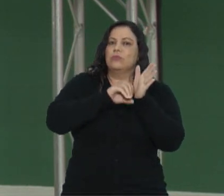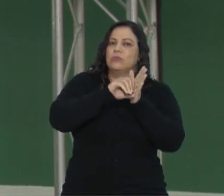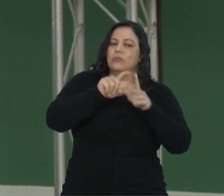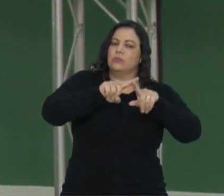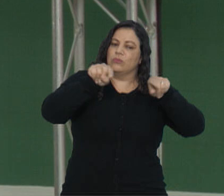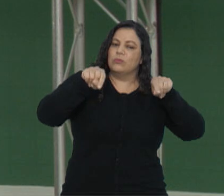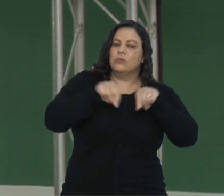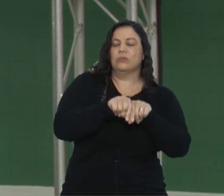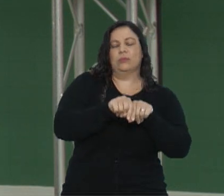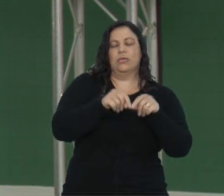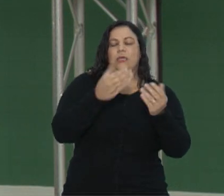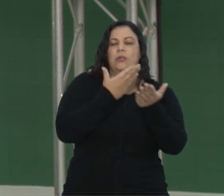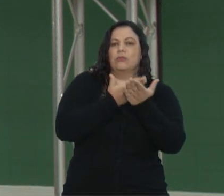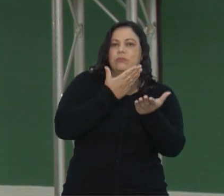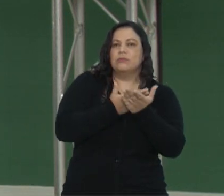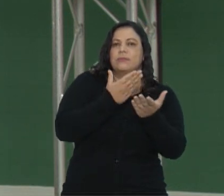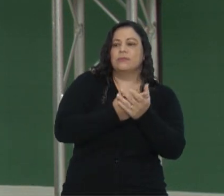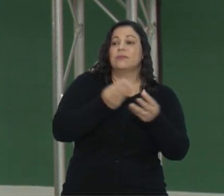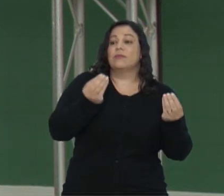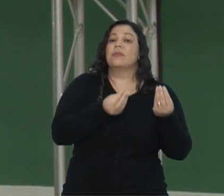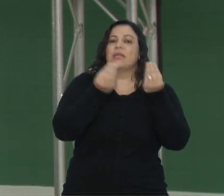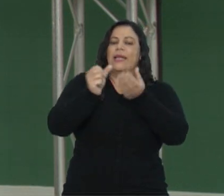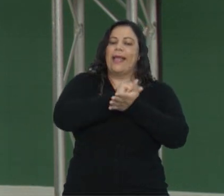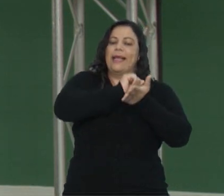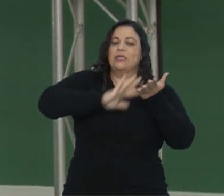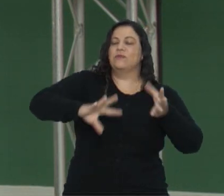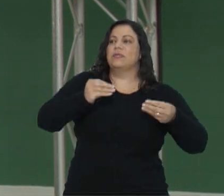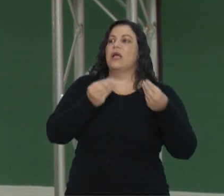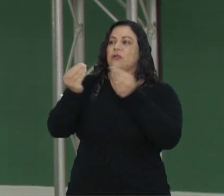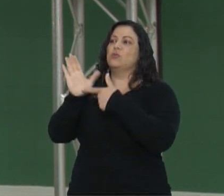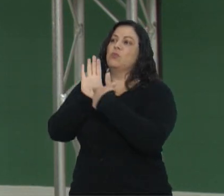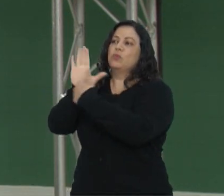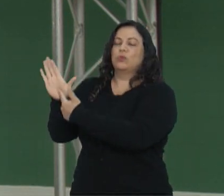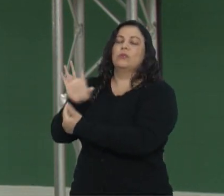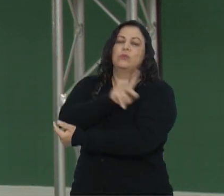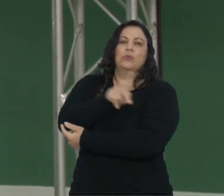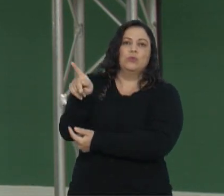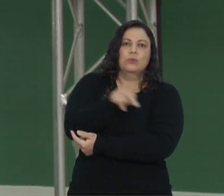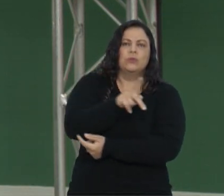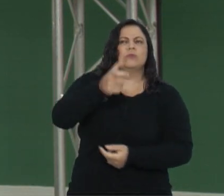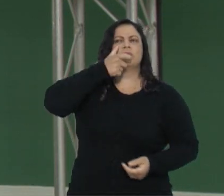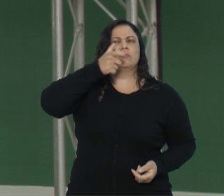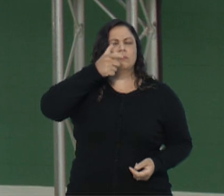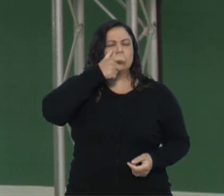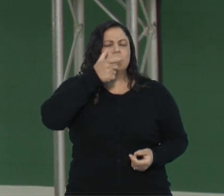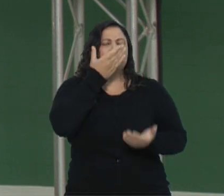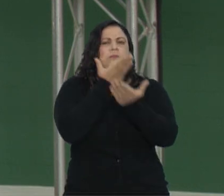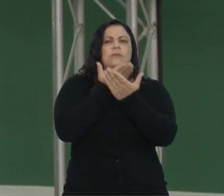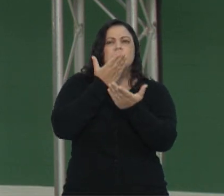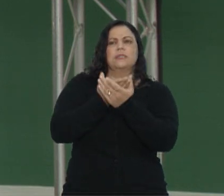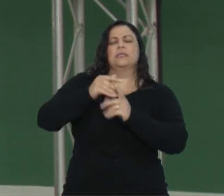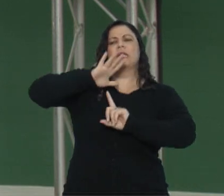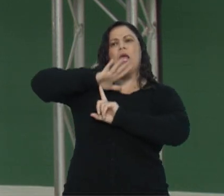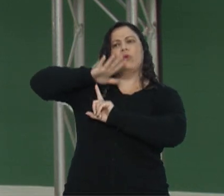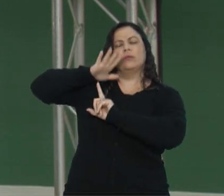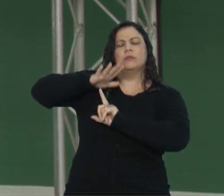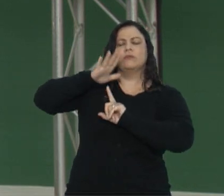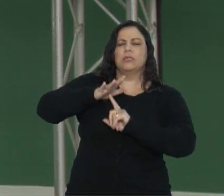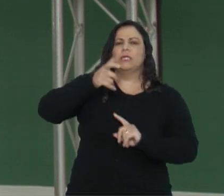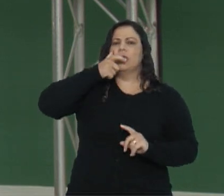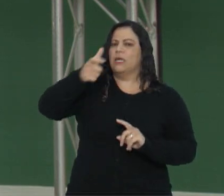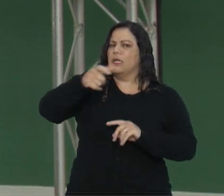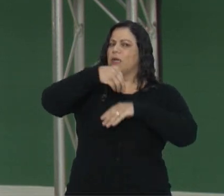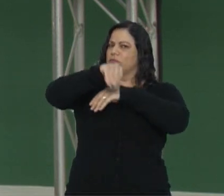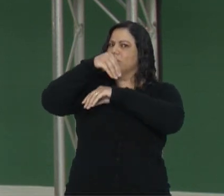ou enviar para os seus professores, né? Acessar, assistir as aulas Paraná e indicar também para os seus colegas, né, fazerem